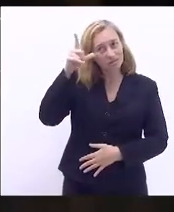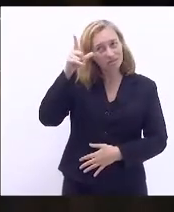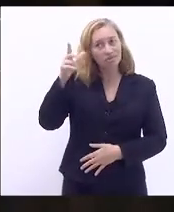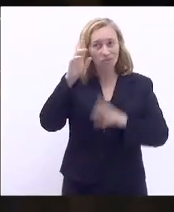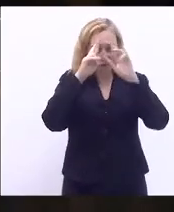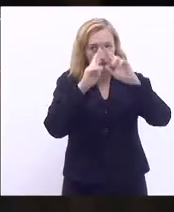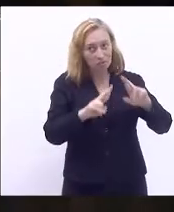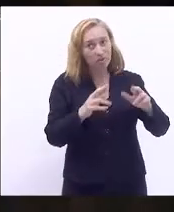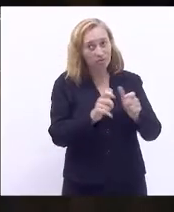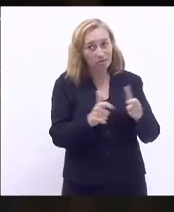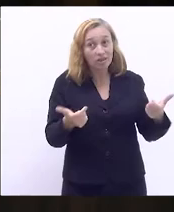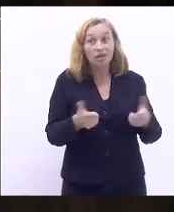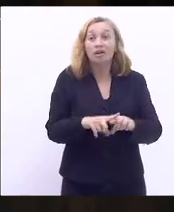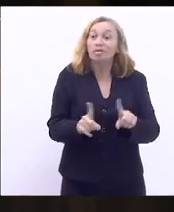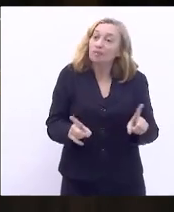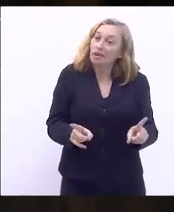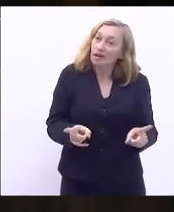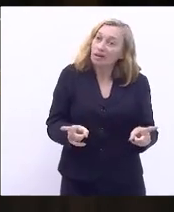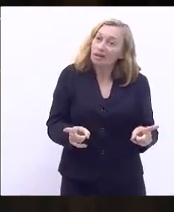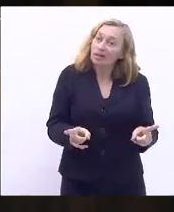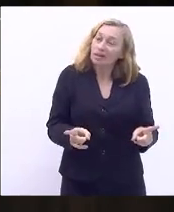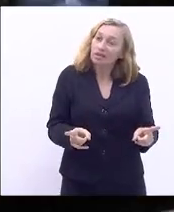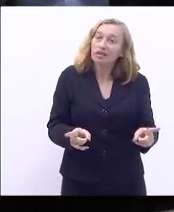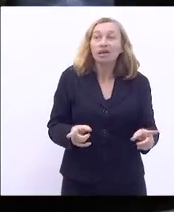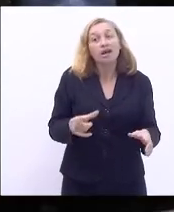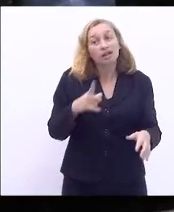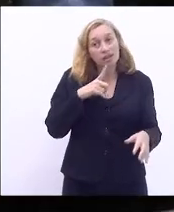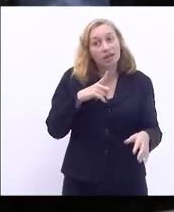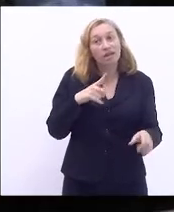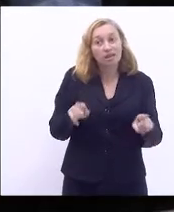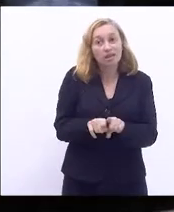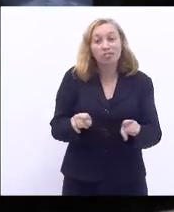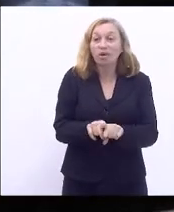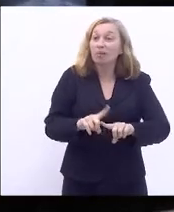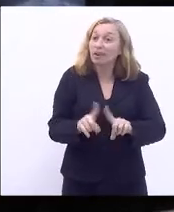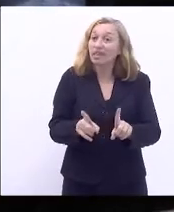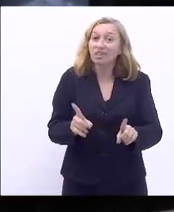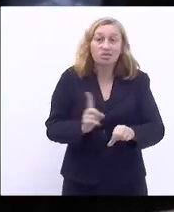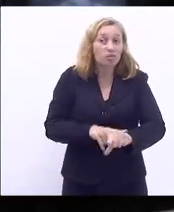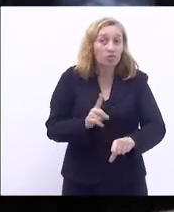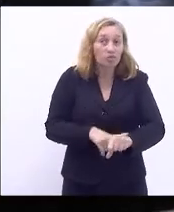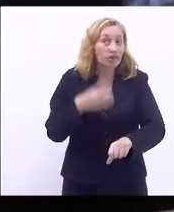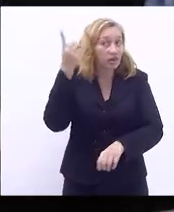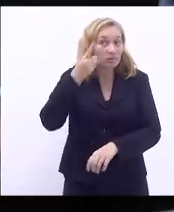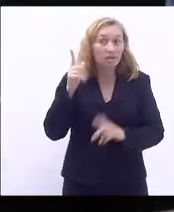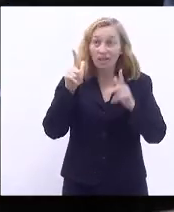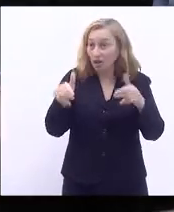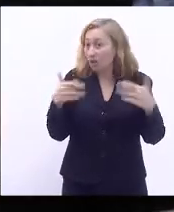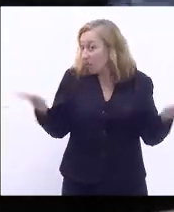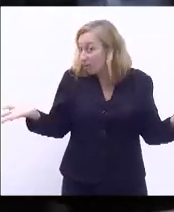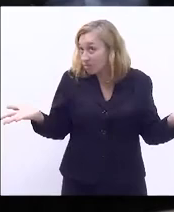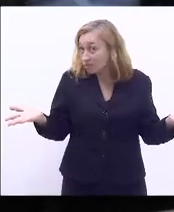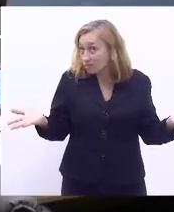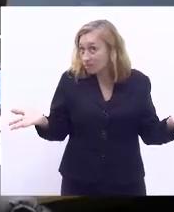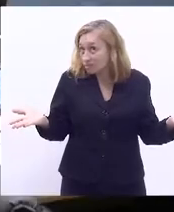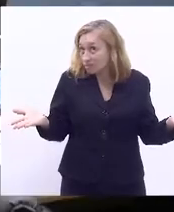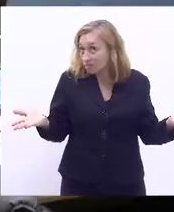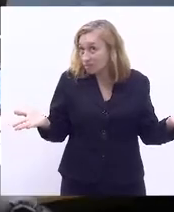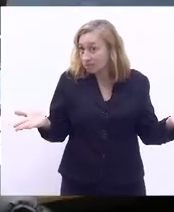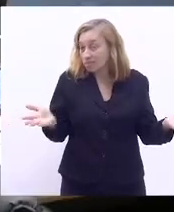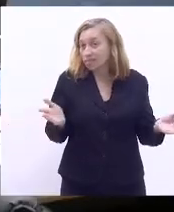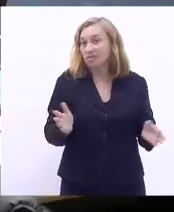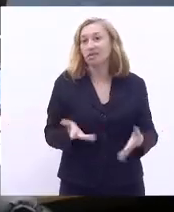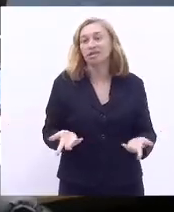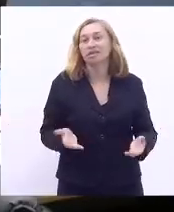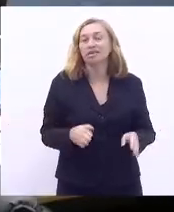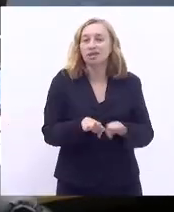imenso, é uma boa. Eu também, mas nessa hora. Deputada, eu ela tenho tá... também, mas nessa hora é deputado. Mas ela deputado, vai ter a chance. Deputada, a mesma coisa. Então, tudo, de ir lá temos que e botar visitar para